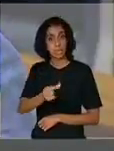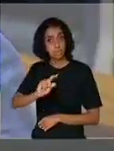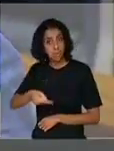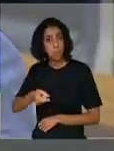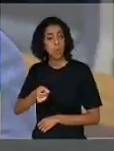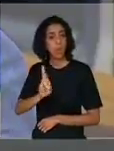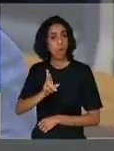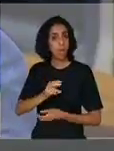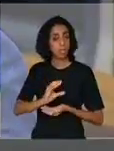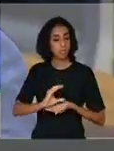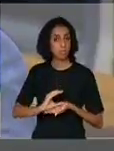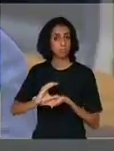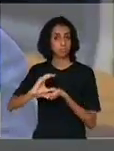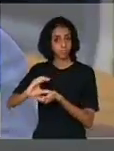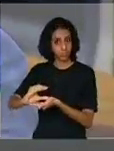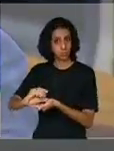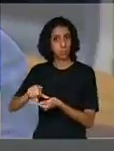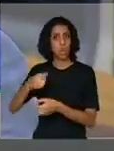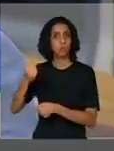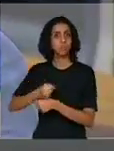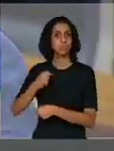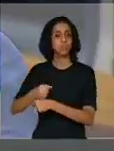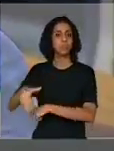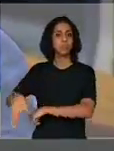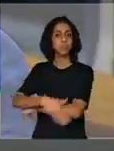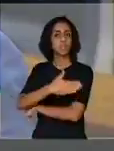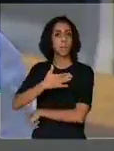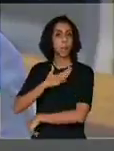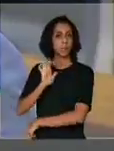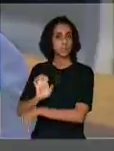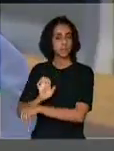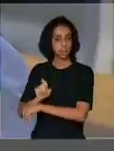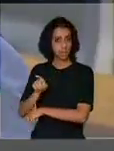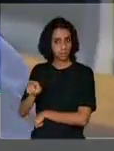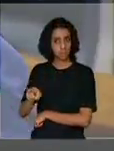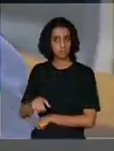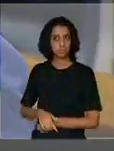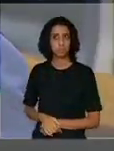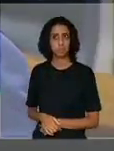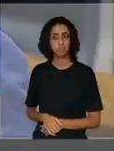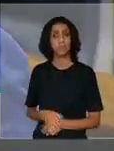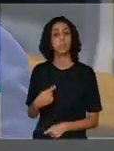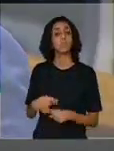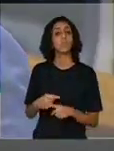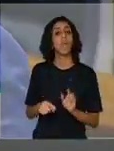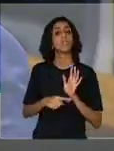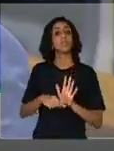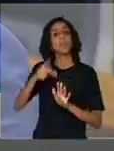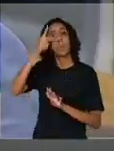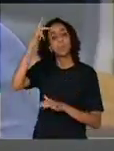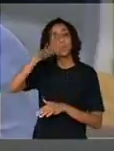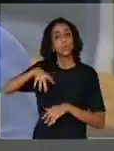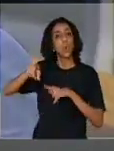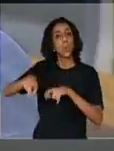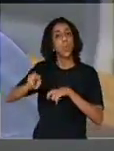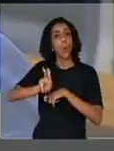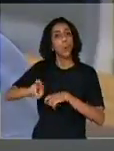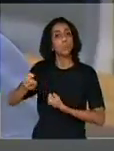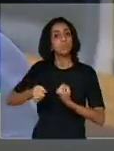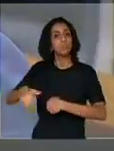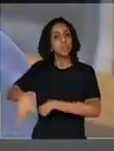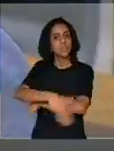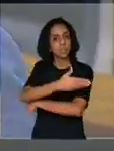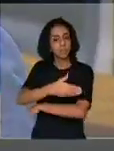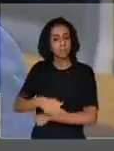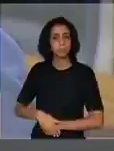R$ 99.746.000 para pavimentação de vias no meu estado. Construção de ramais para atender os produtores rurais. E fazendo esse registro, eu